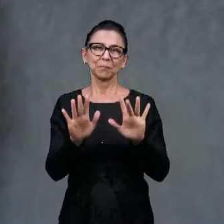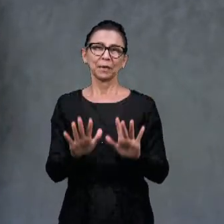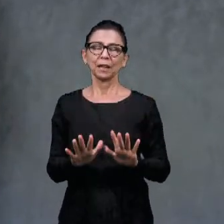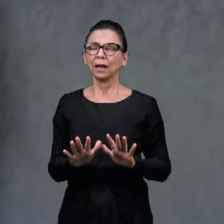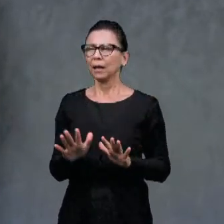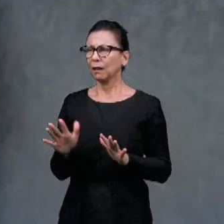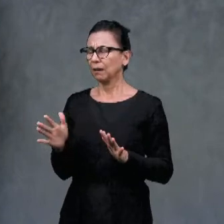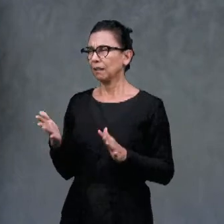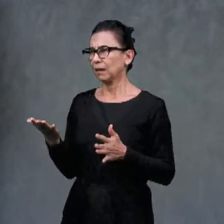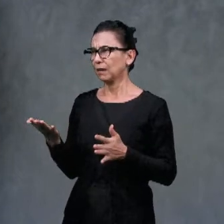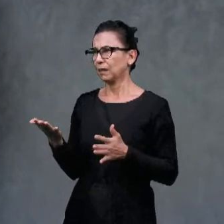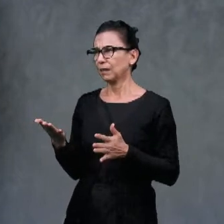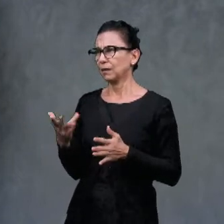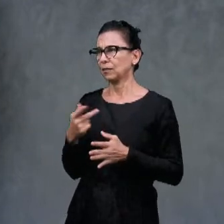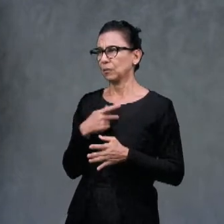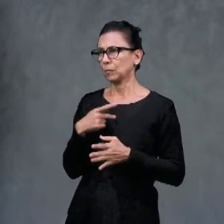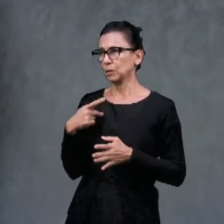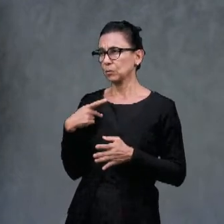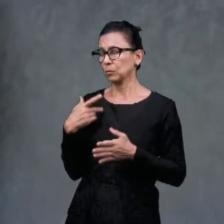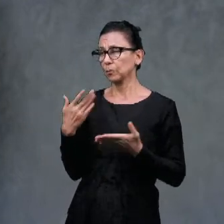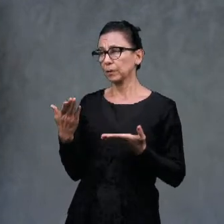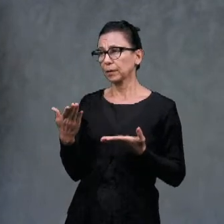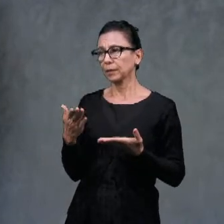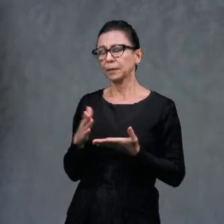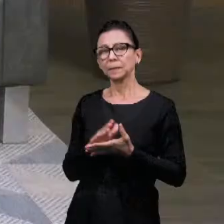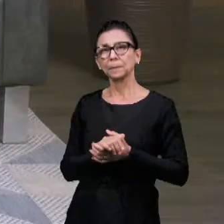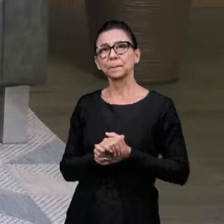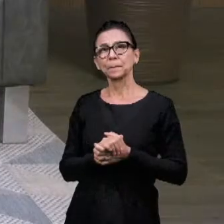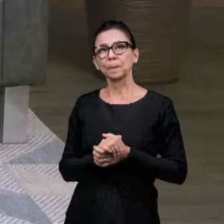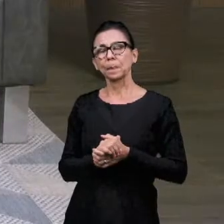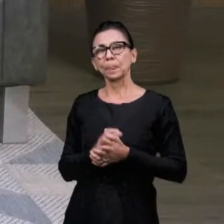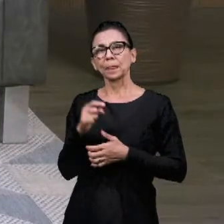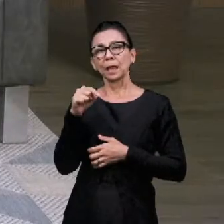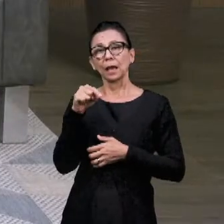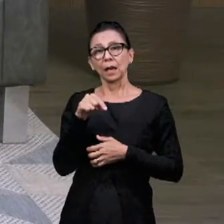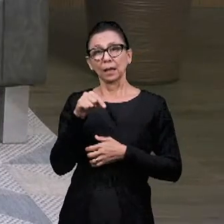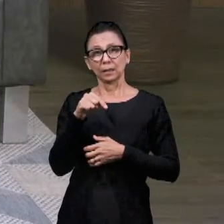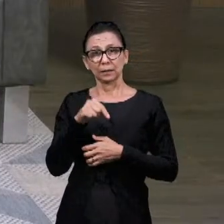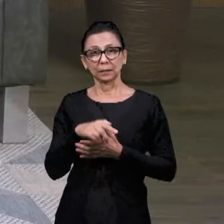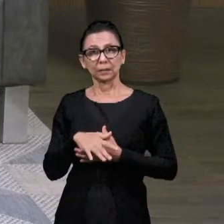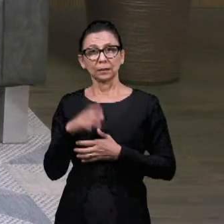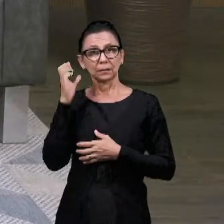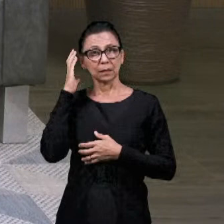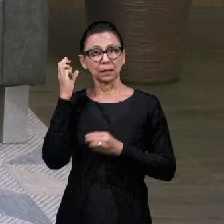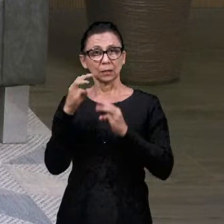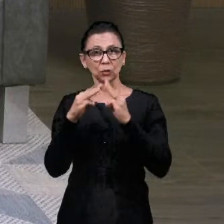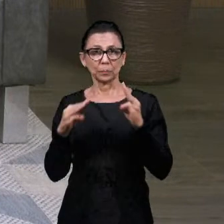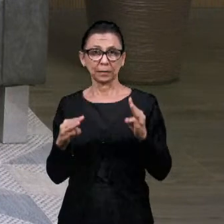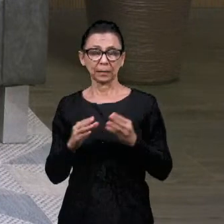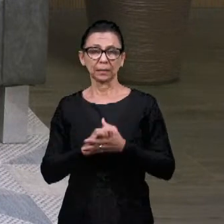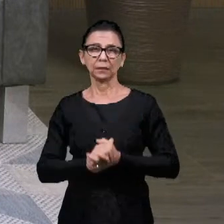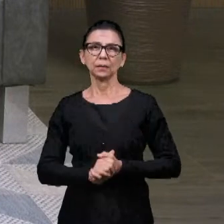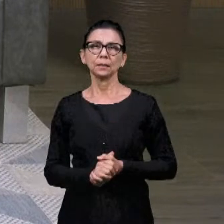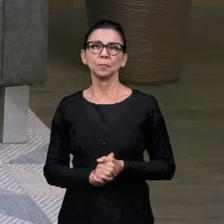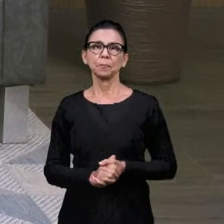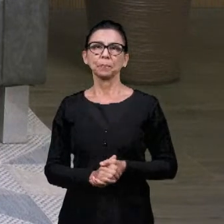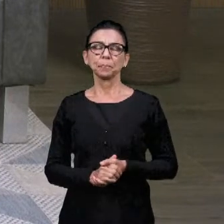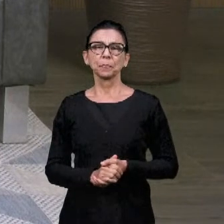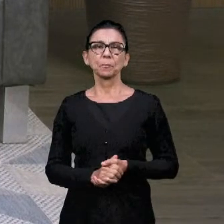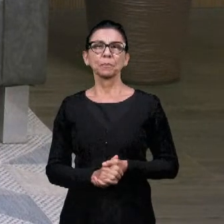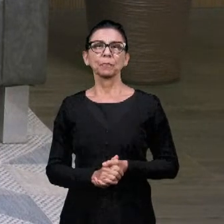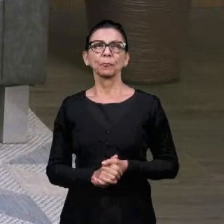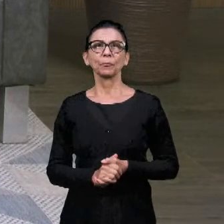Aliás, Antônio Carlos, pastor Antônio Carlos, a gente, aqui na rádio, fora desse período de pandemia, nós